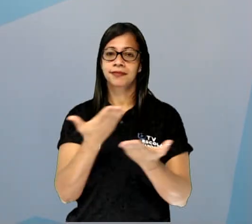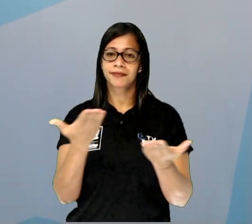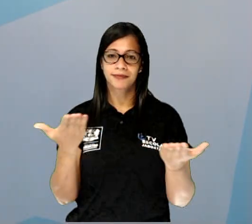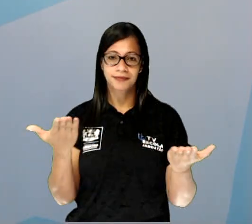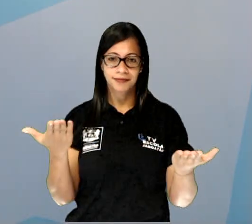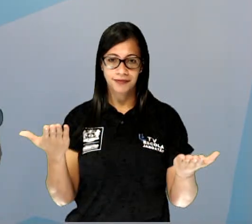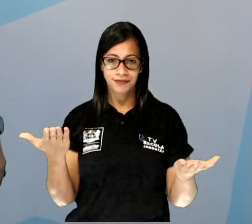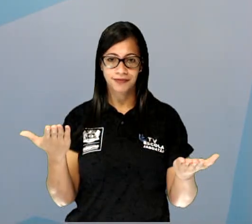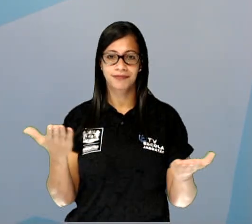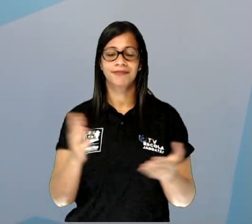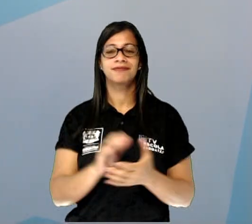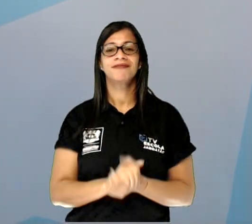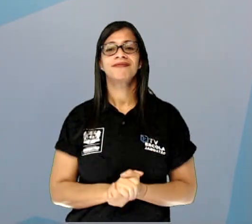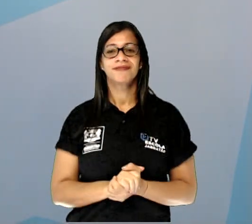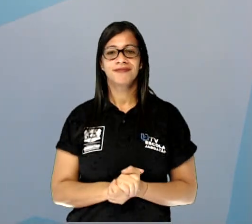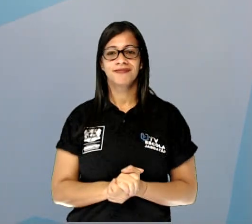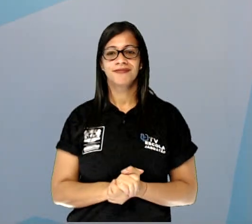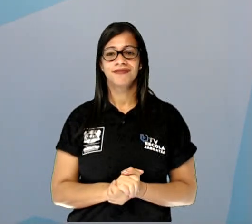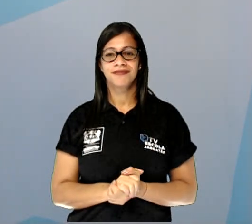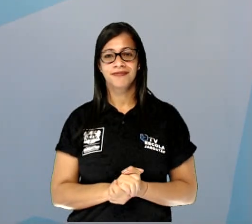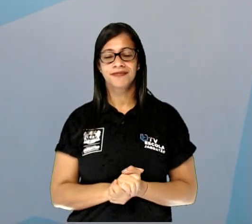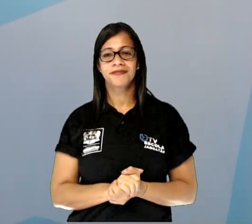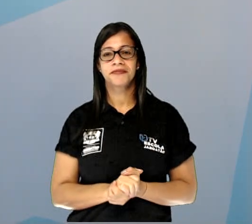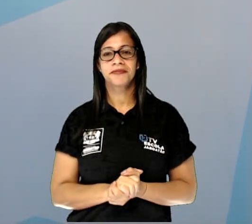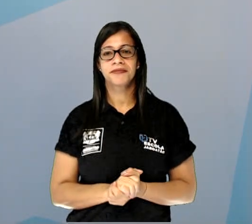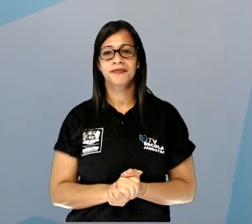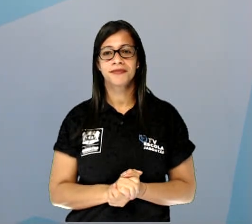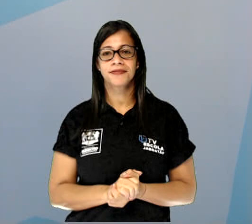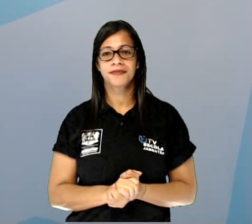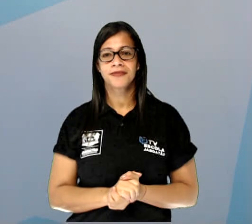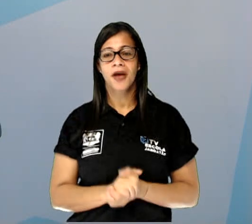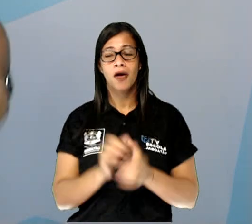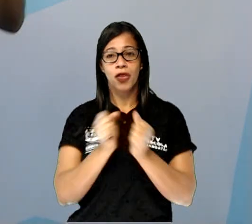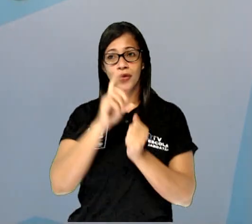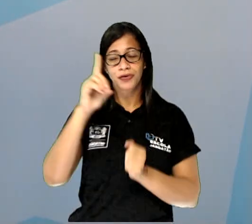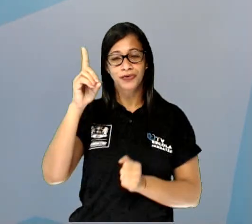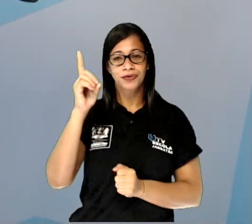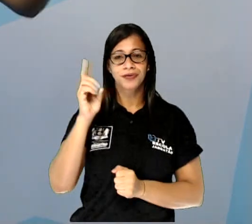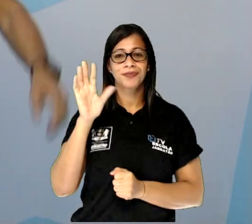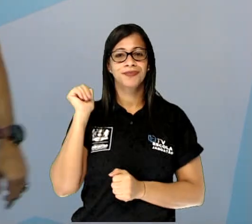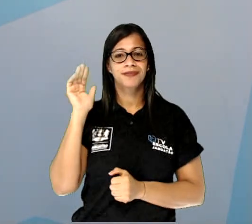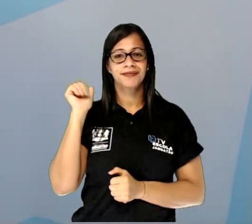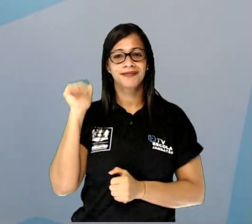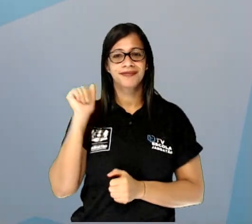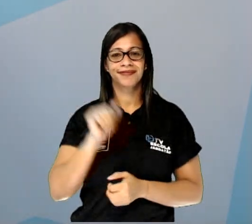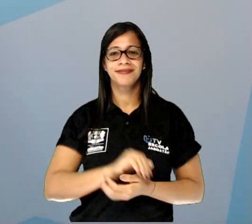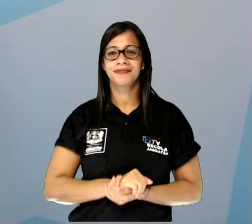companhia e desejo um sucesso nessa pesquisa. Fiquem todos com Deus e até a próxima aula.